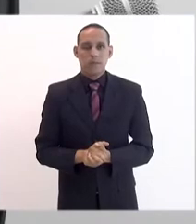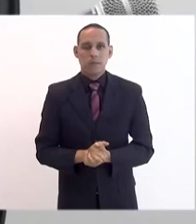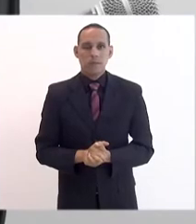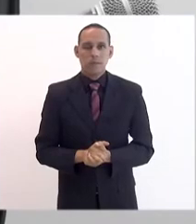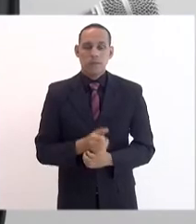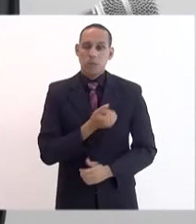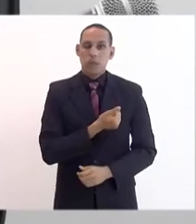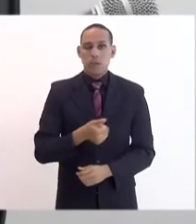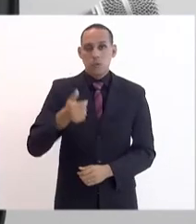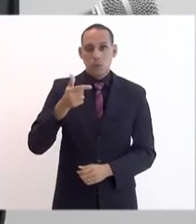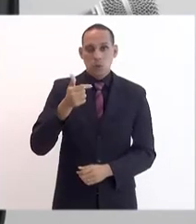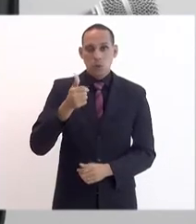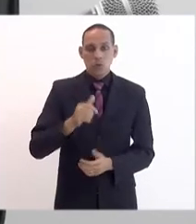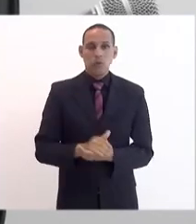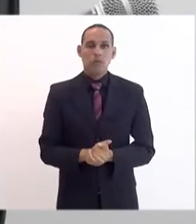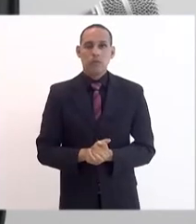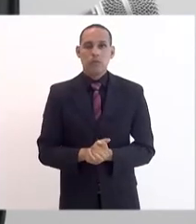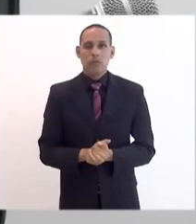12.